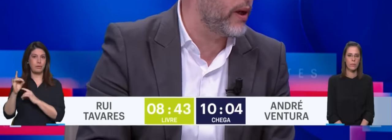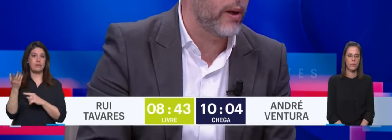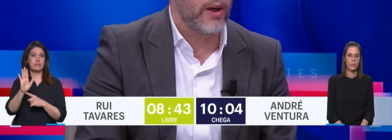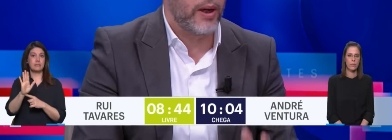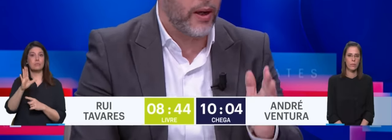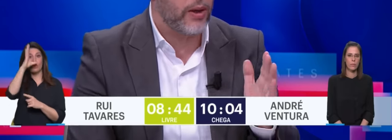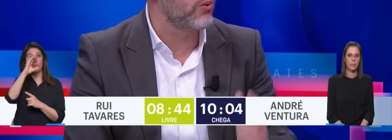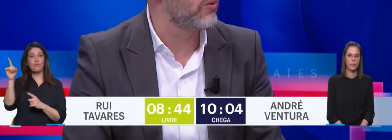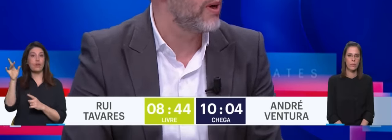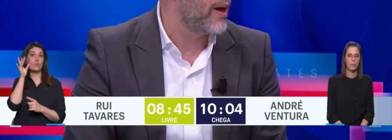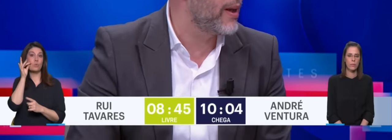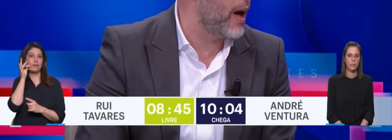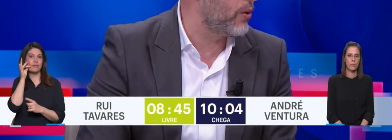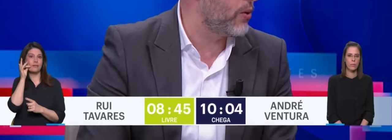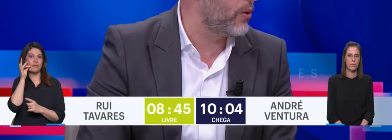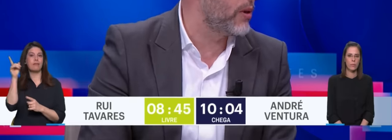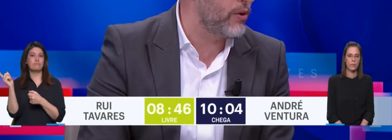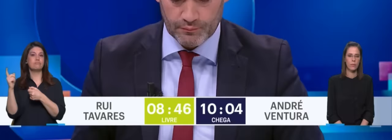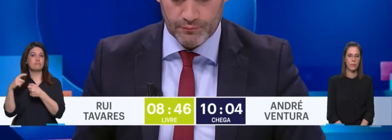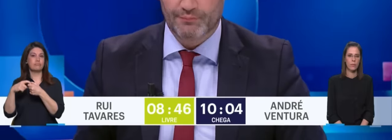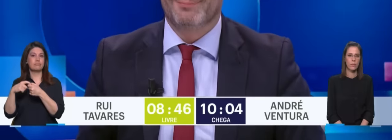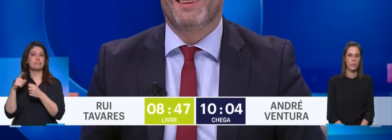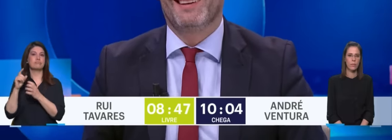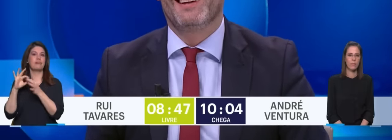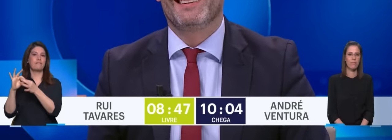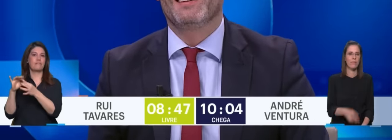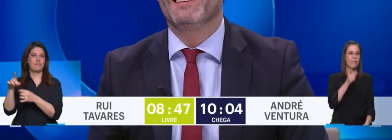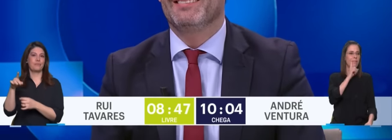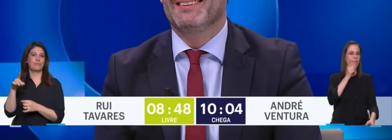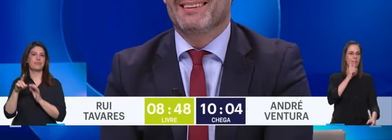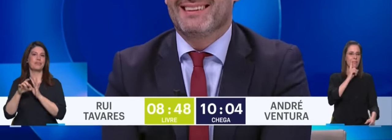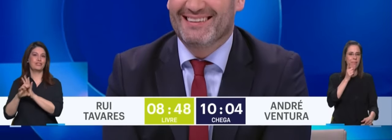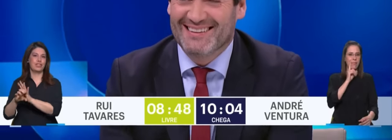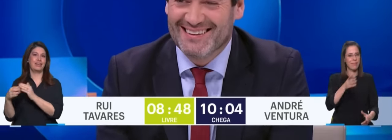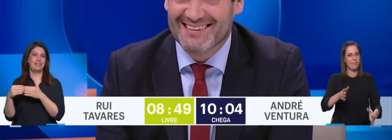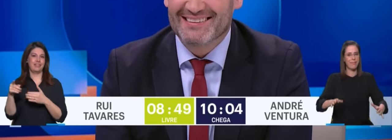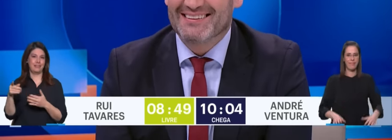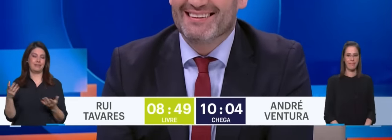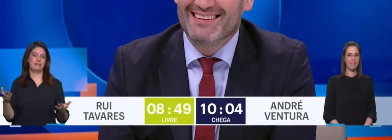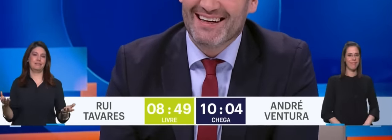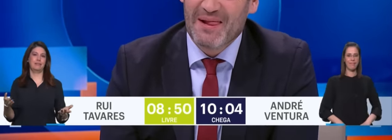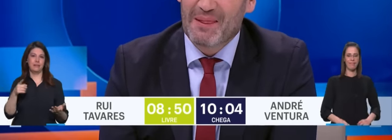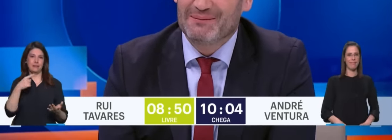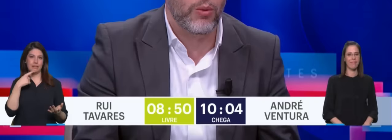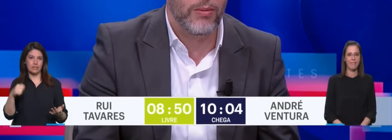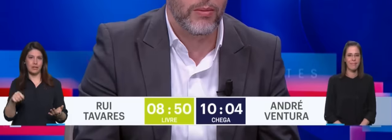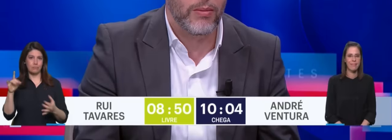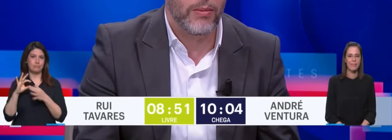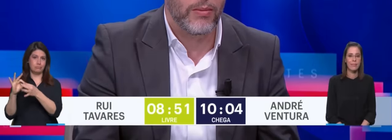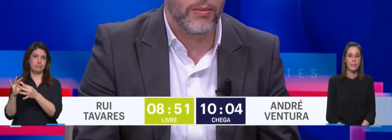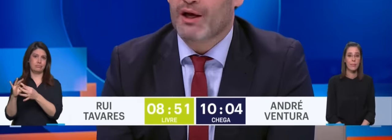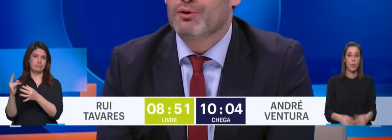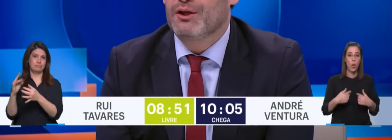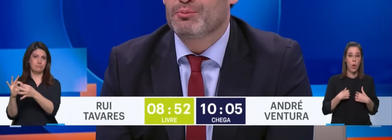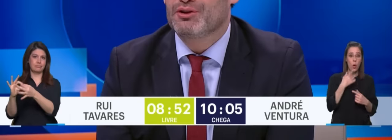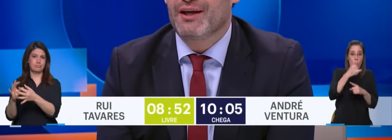Hungria que é aliás um aliado de André Ventura Víctor orban neste momento não vai negar não vai negar que é aliado eu não